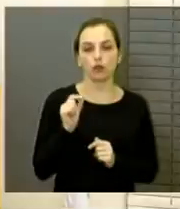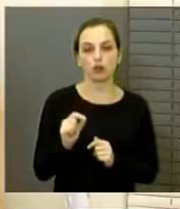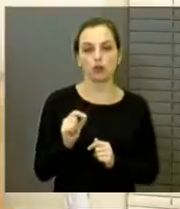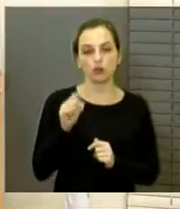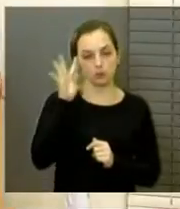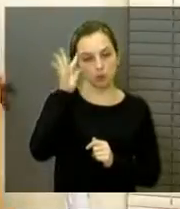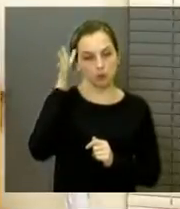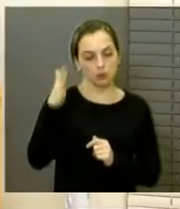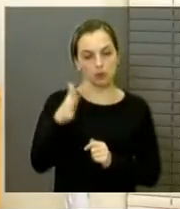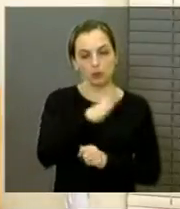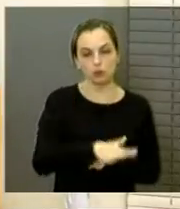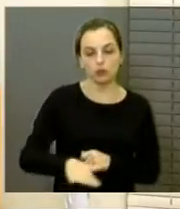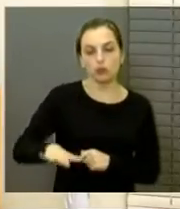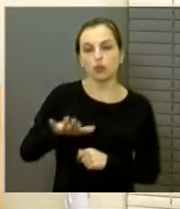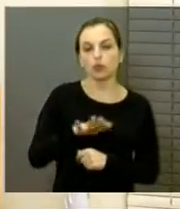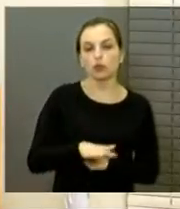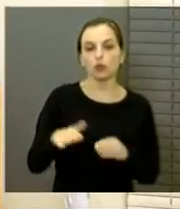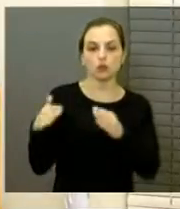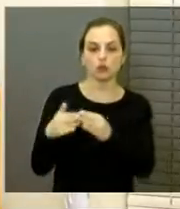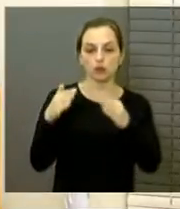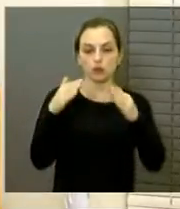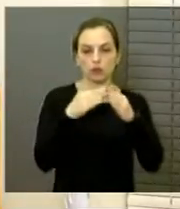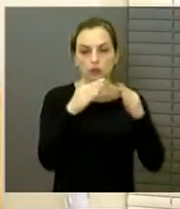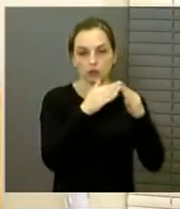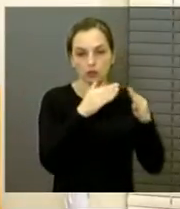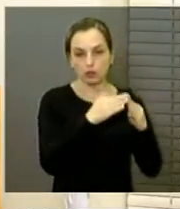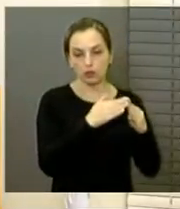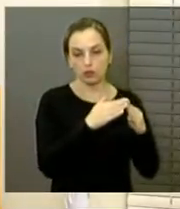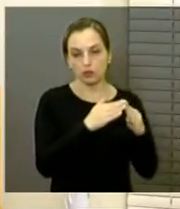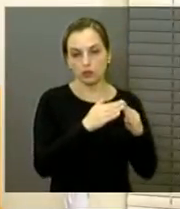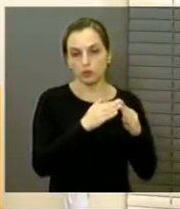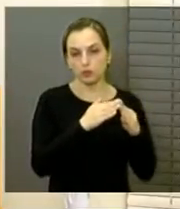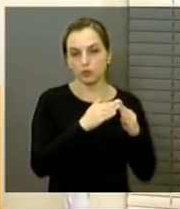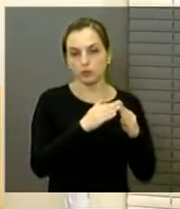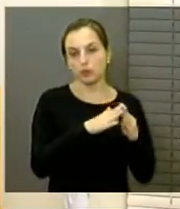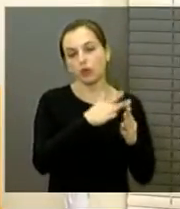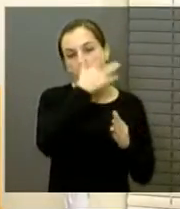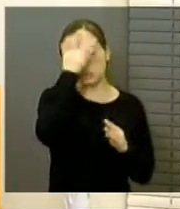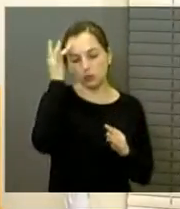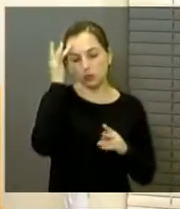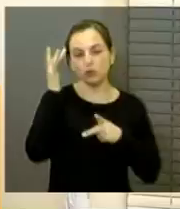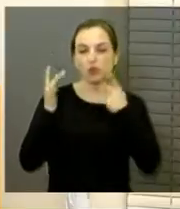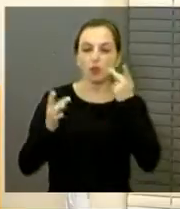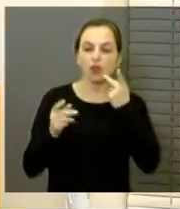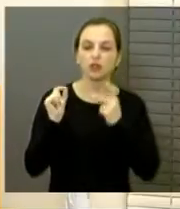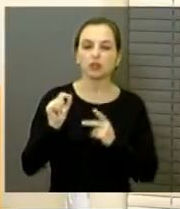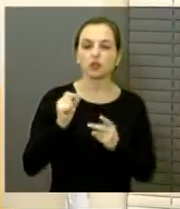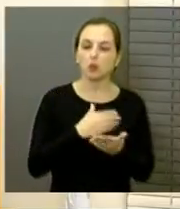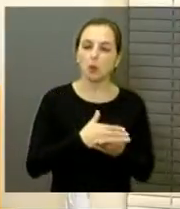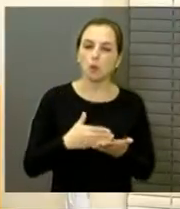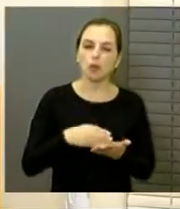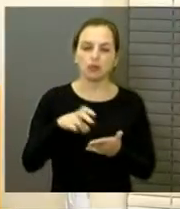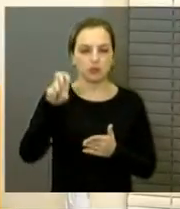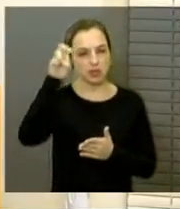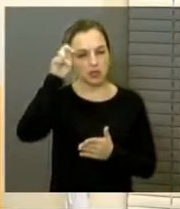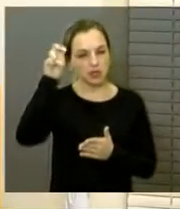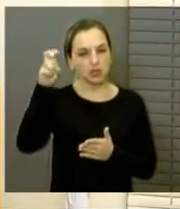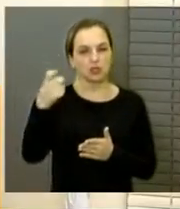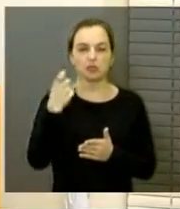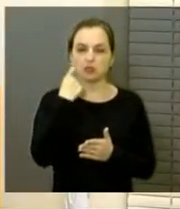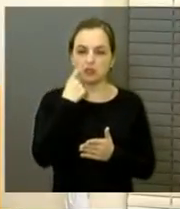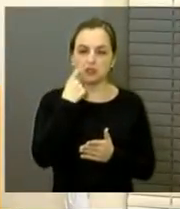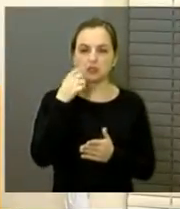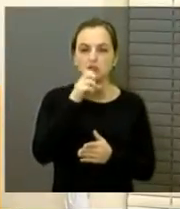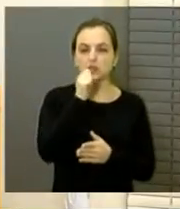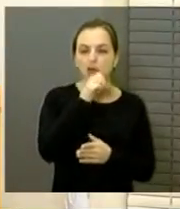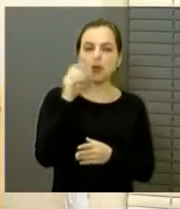principalmente naquela região das casinhas. A pessoa está dizendo que começa na quinta-feira, quinta, sexta, sábado e